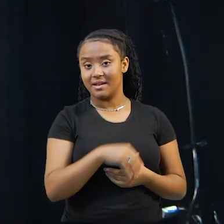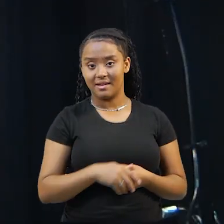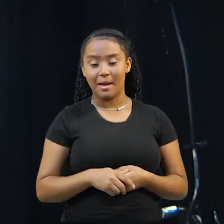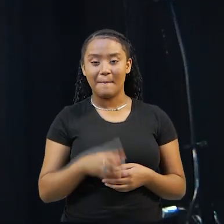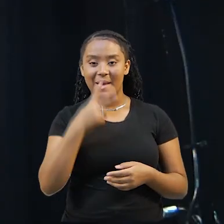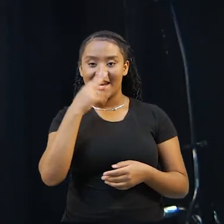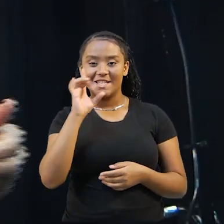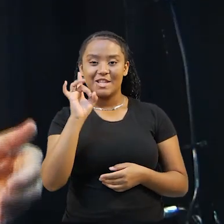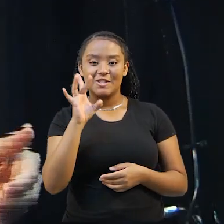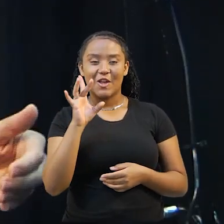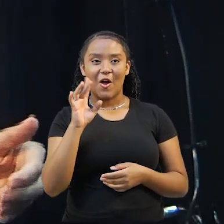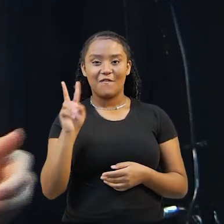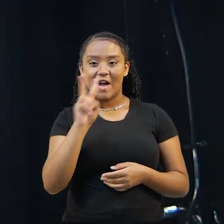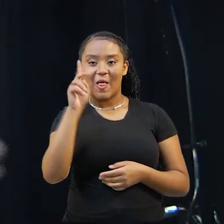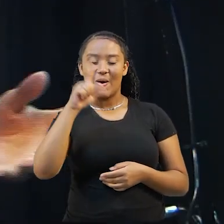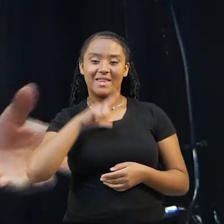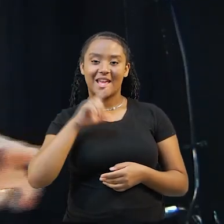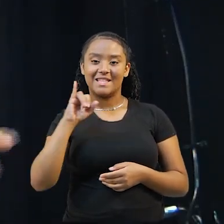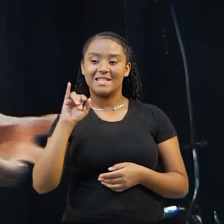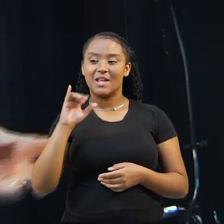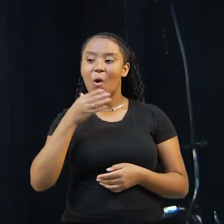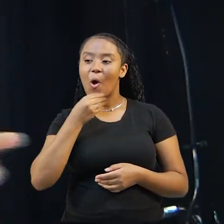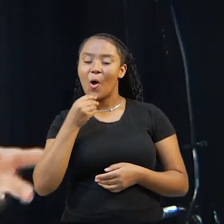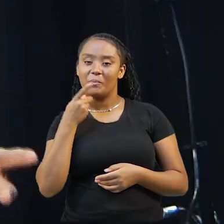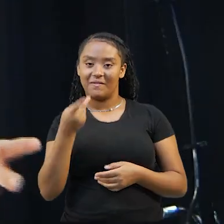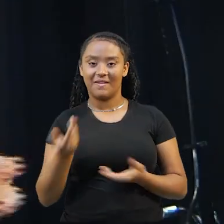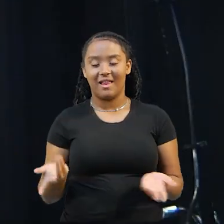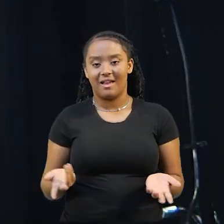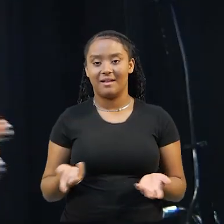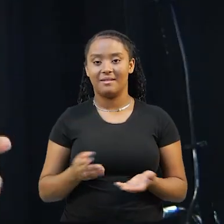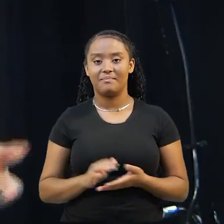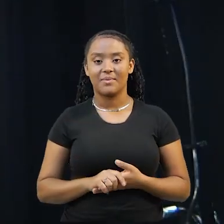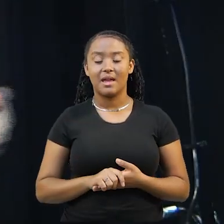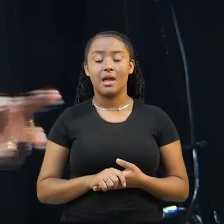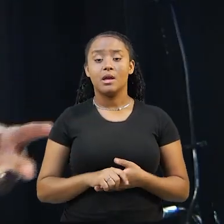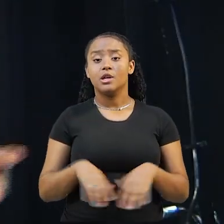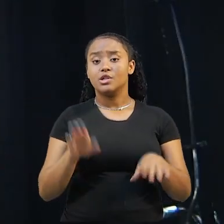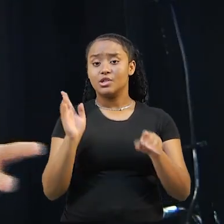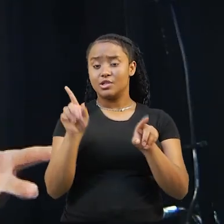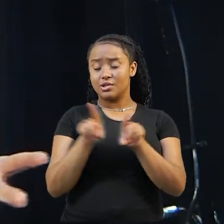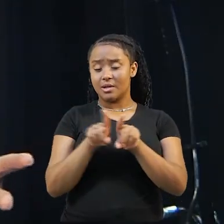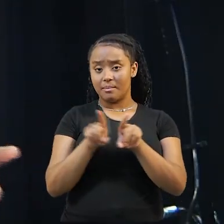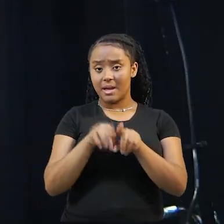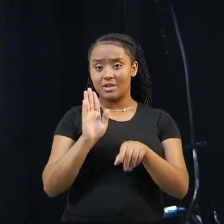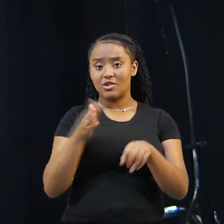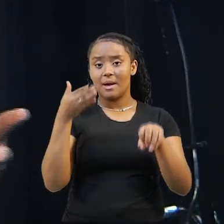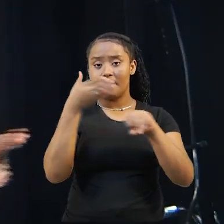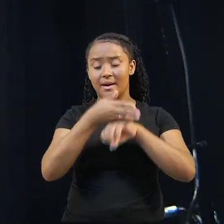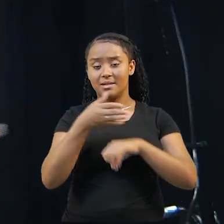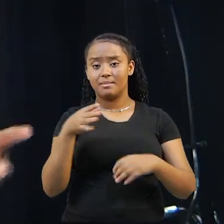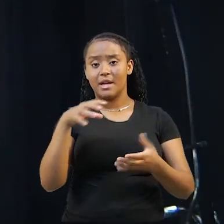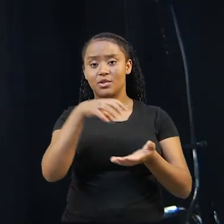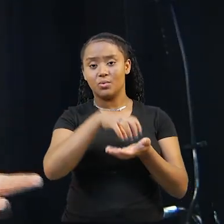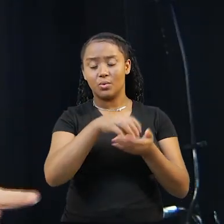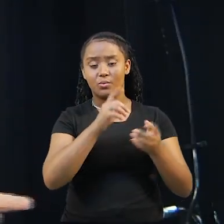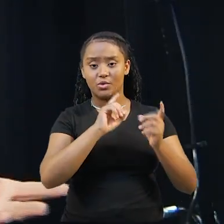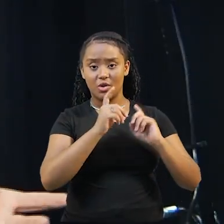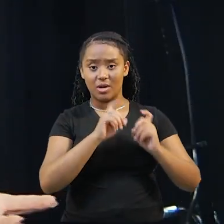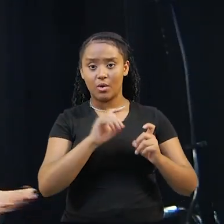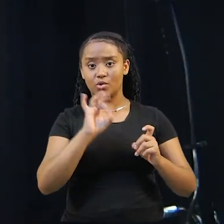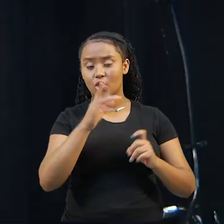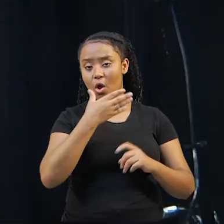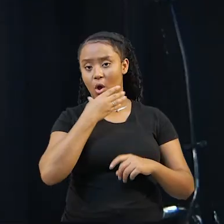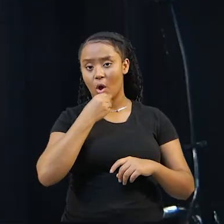reuniões que eram em grupos de homens, né? E eles falaram, nossa, agora a reunião ficou mais bonita, coisas que a gente sabe que homens